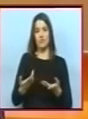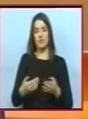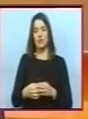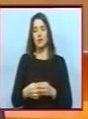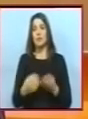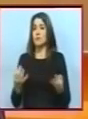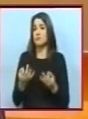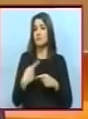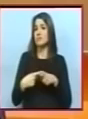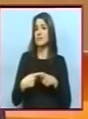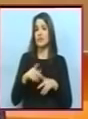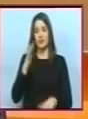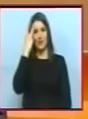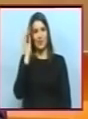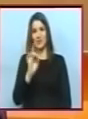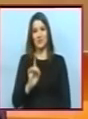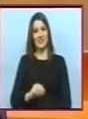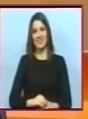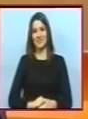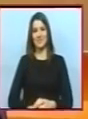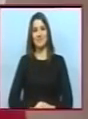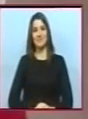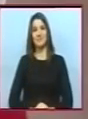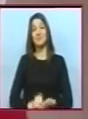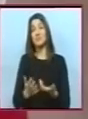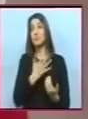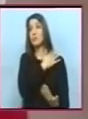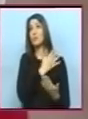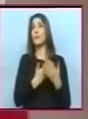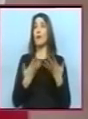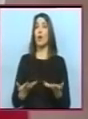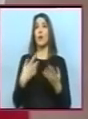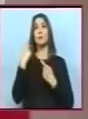mas não foi fácil. Acho que, feito o balanço